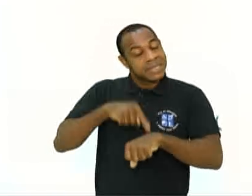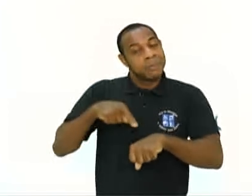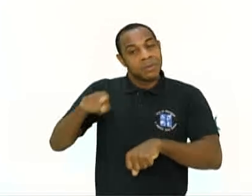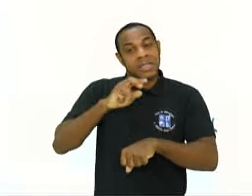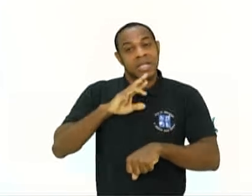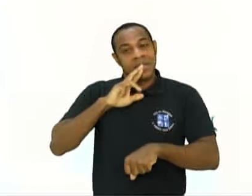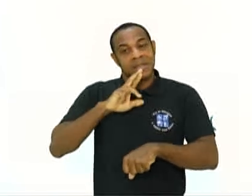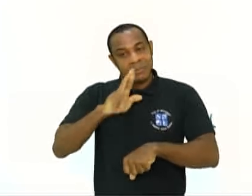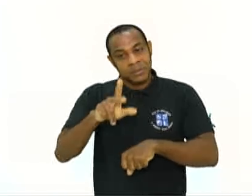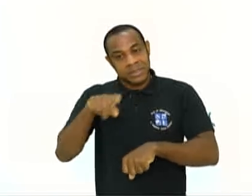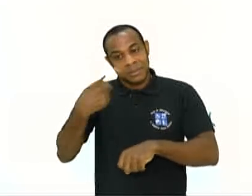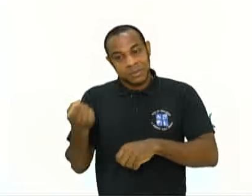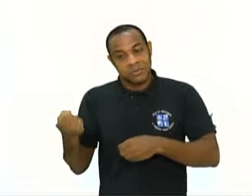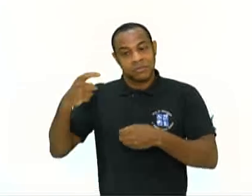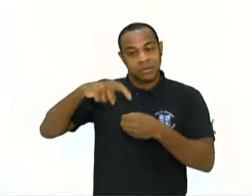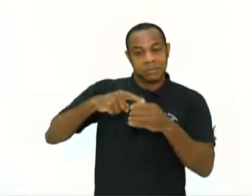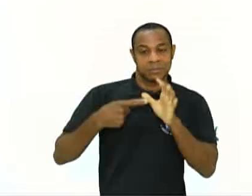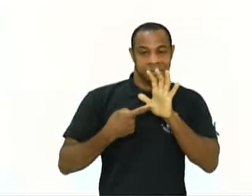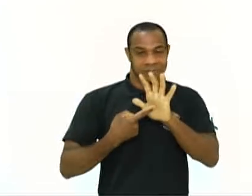conferir.